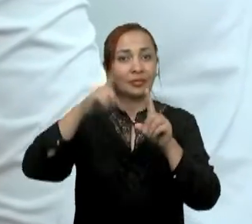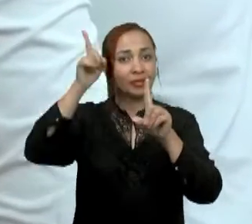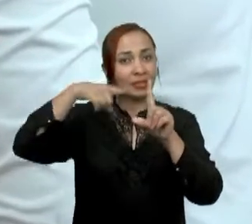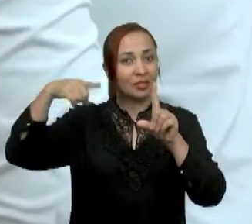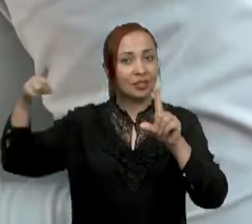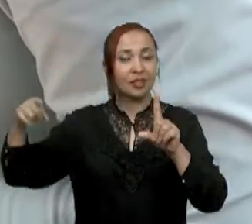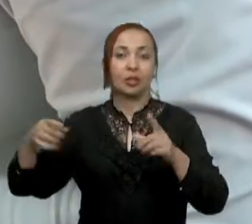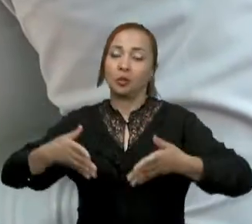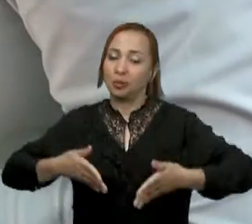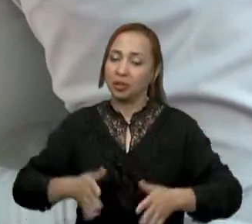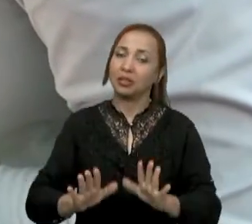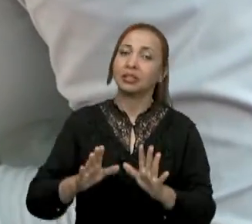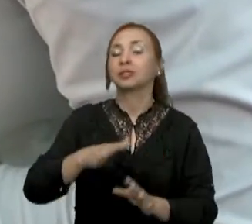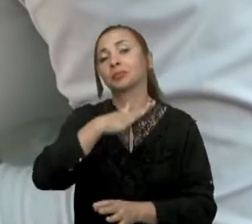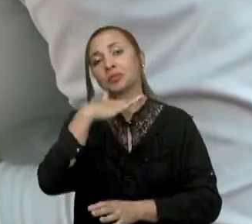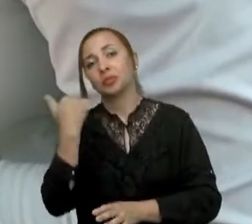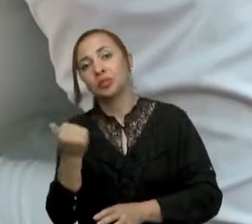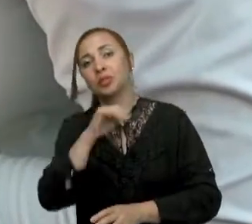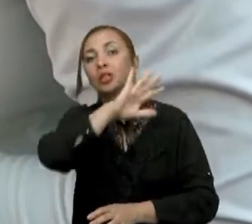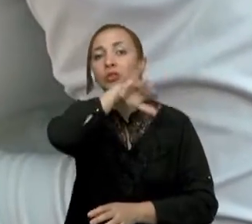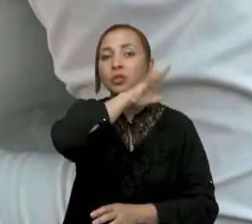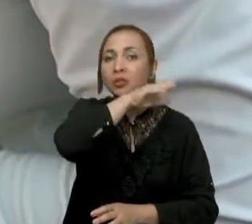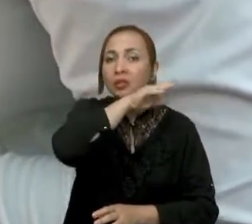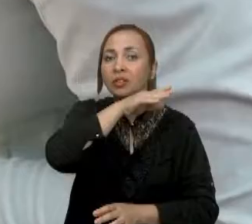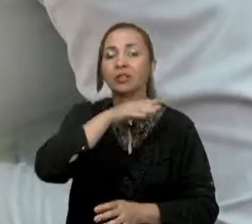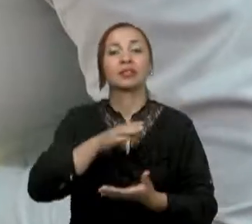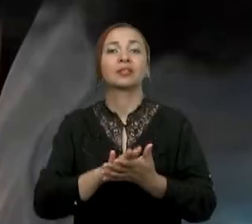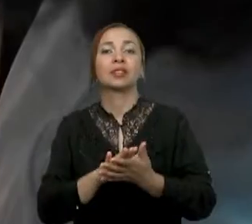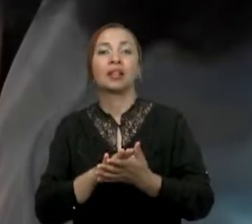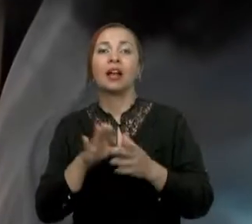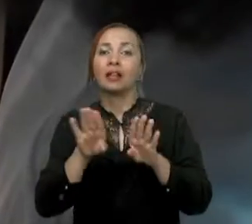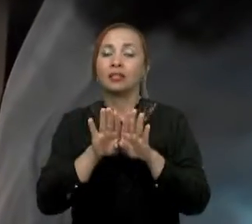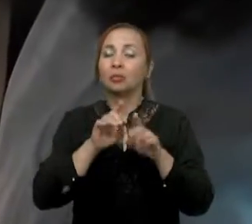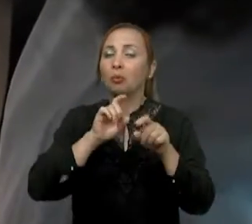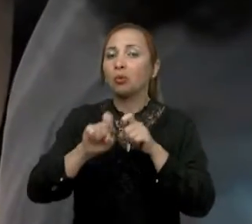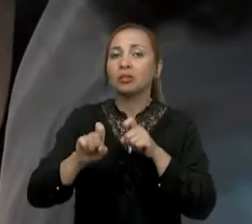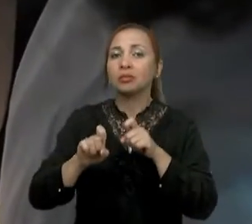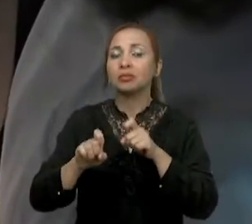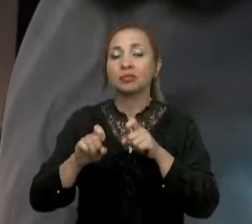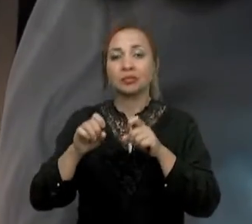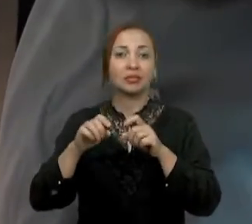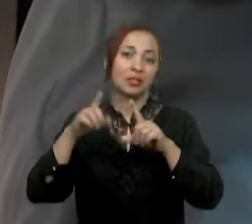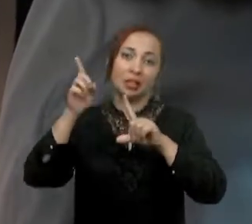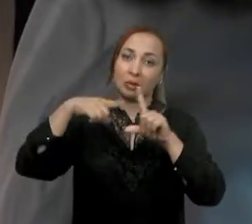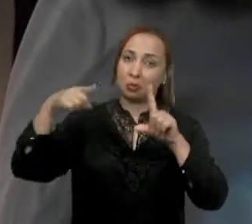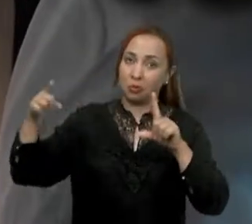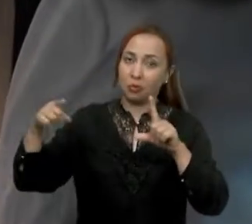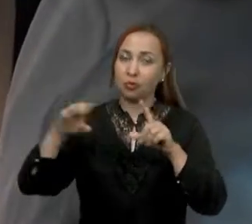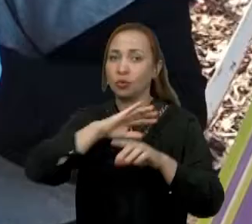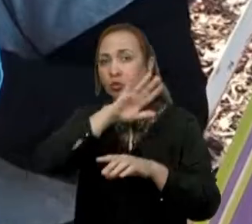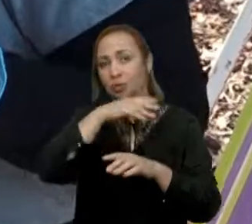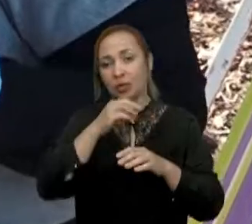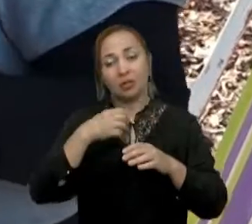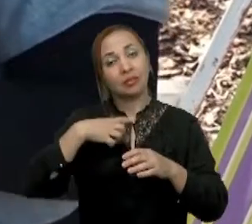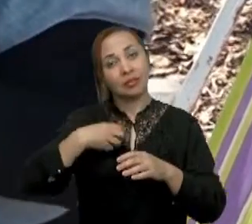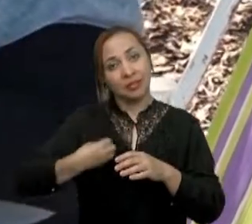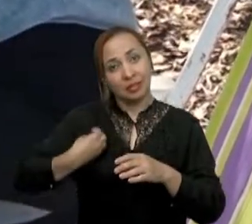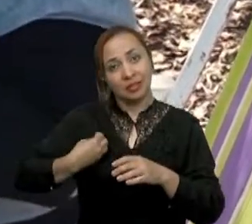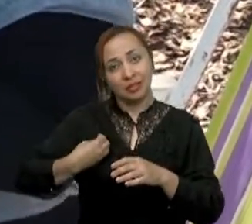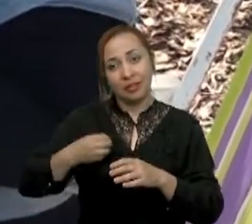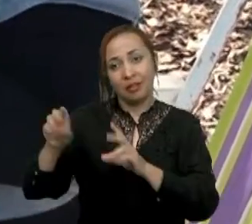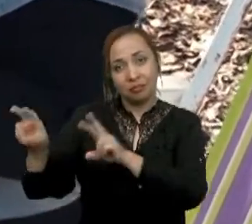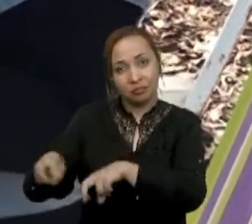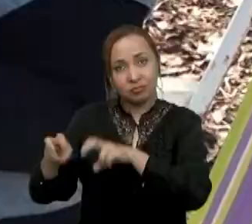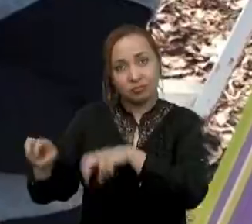dados sobre as taxas de natalidade e mortalidade a reprodução e outros parâmetros demográficos desses animais que